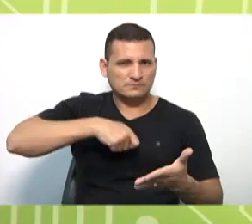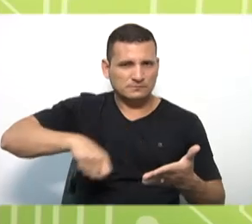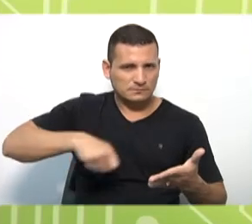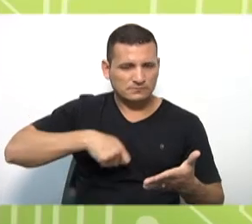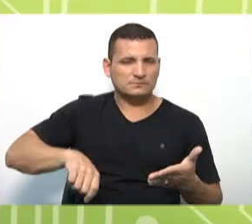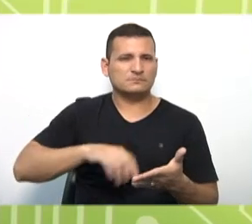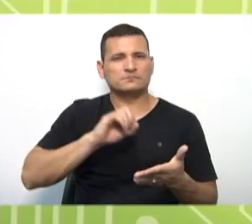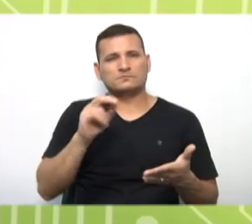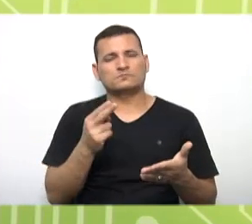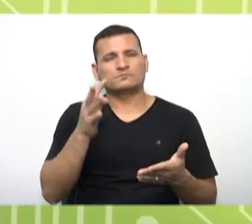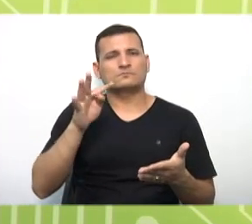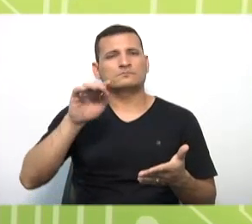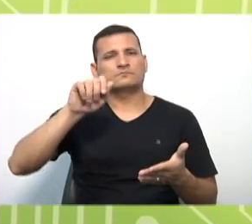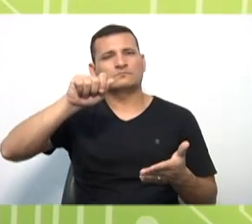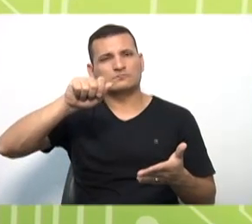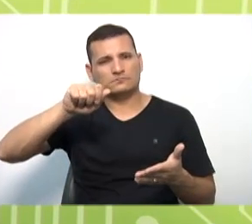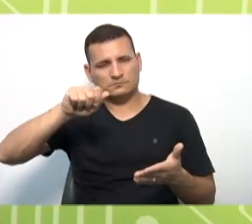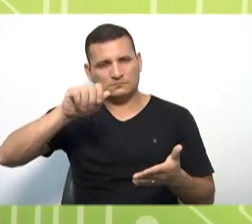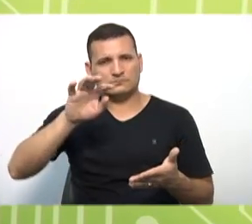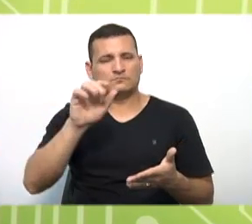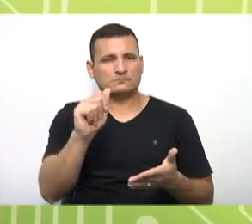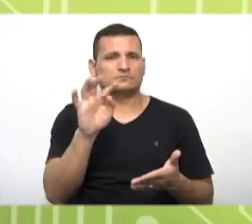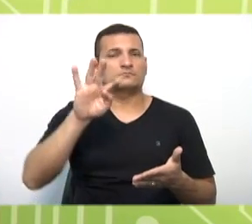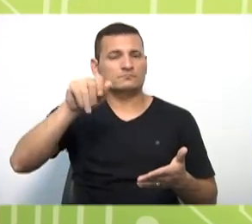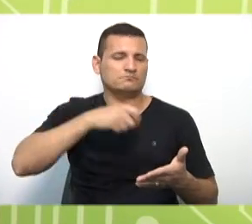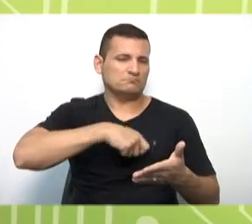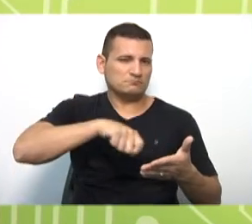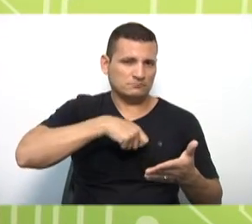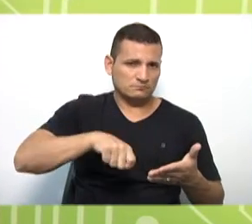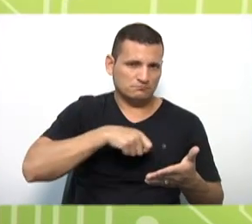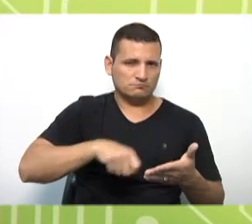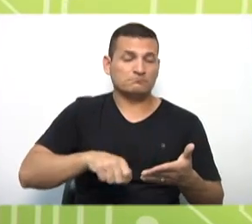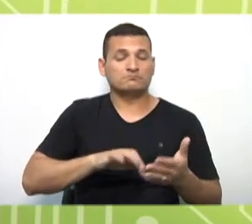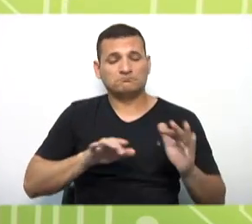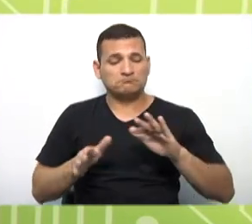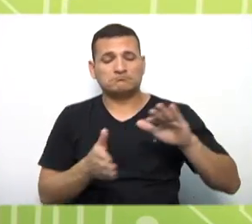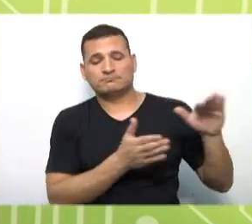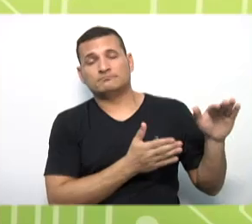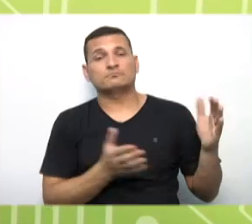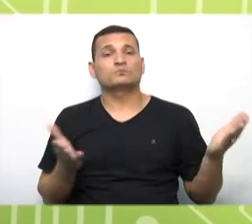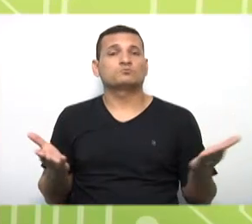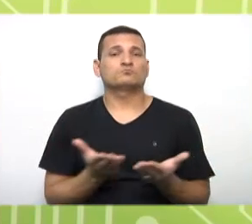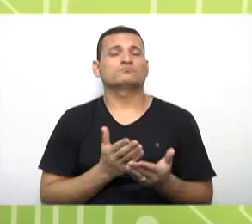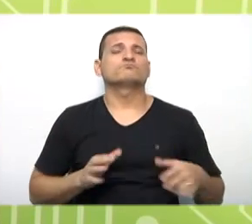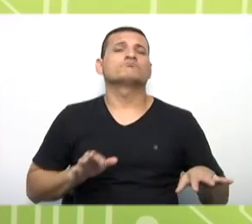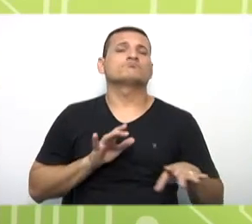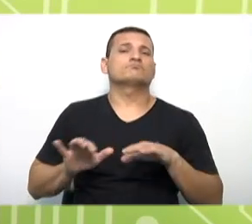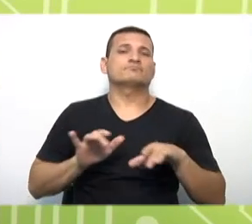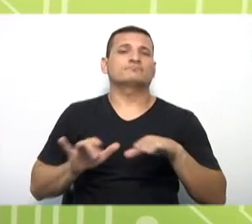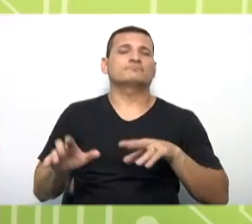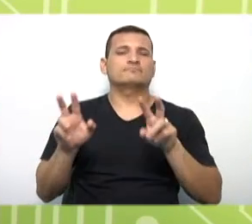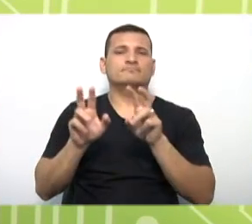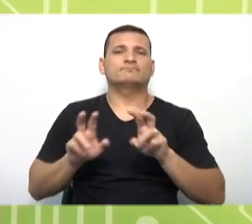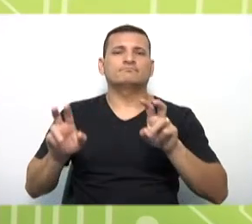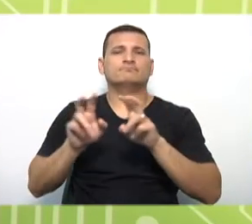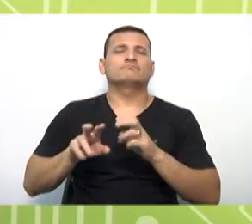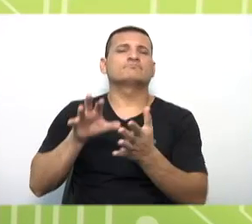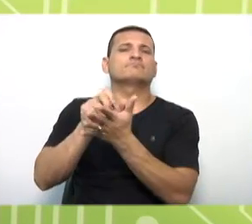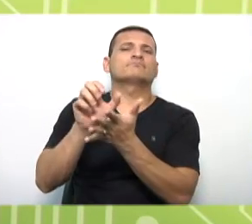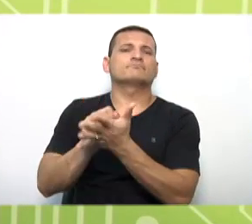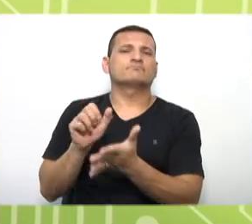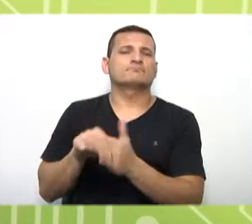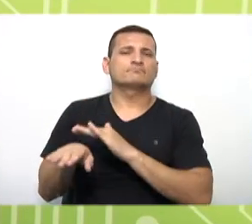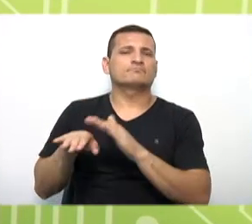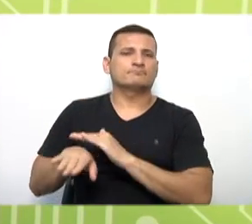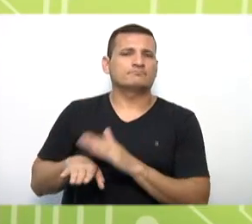ata físico mesmo, registrado à mão, hoje a gente tem métodos eletrônicos e aí a gente vai aprofundar melhor